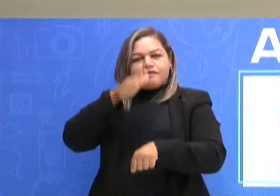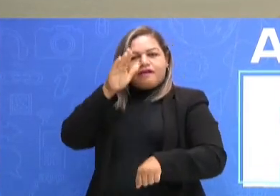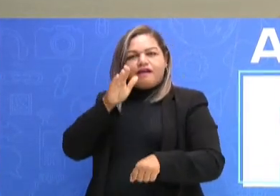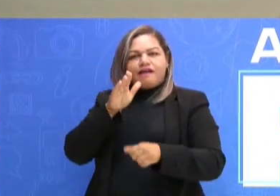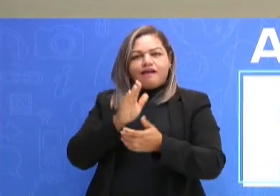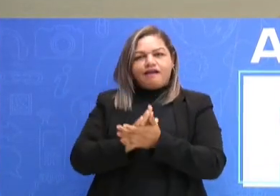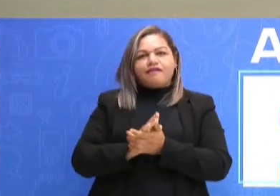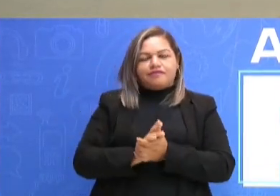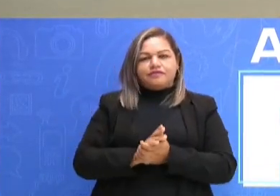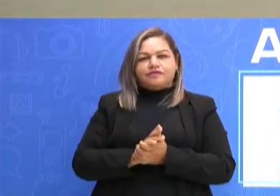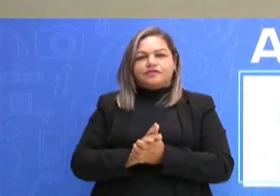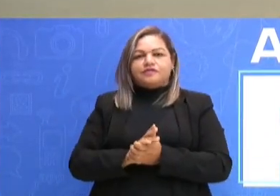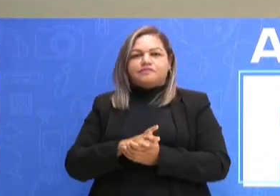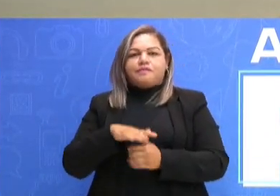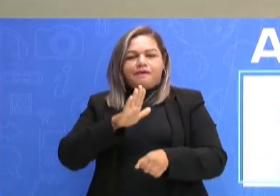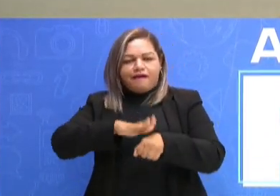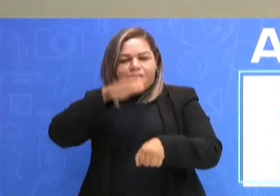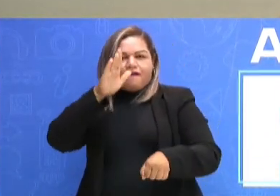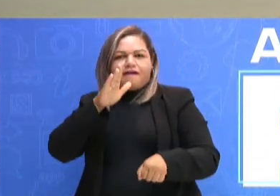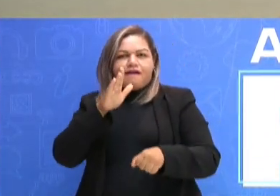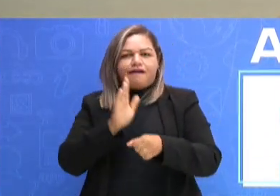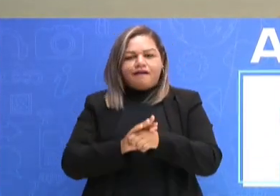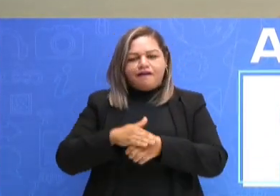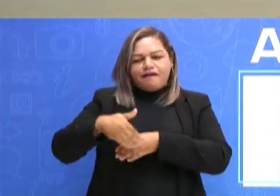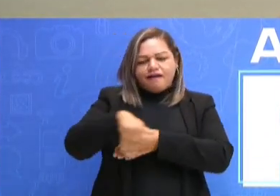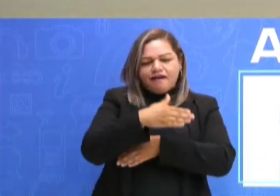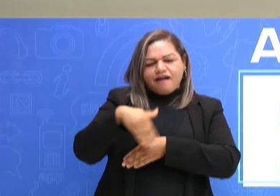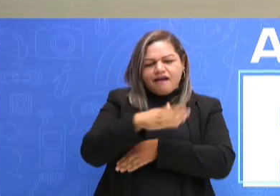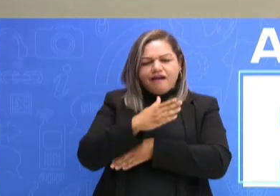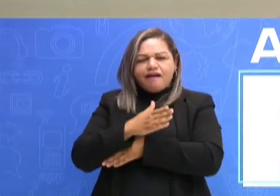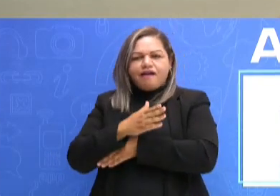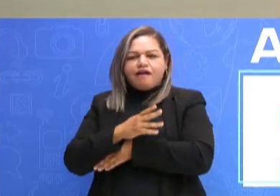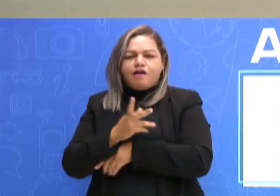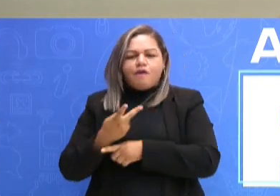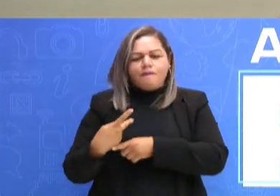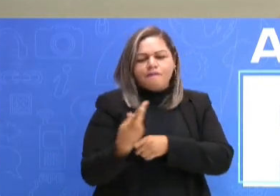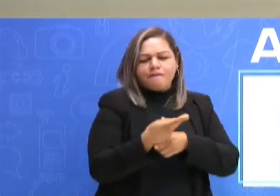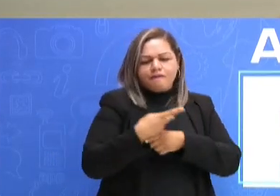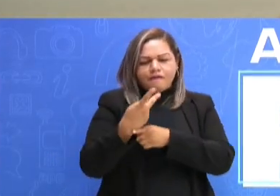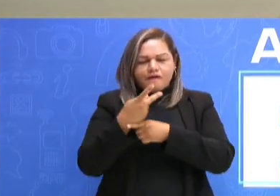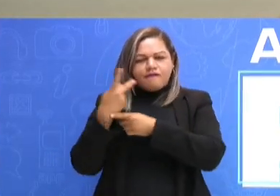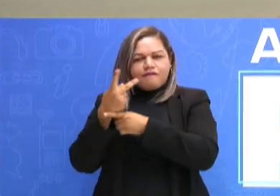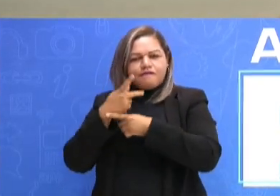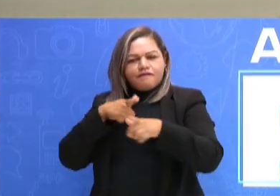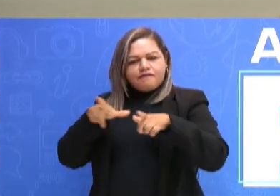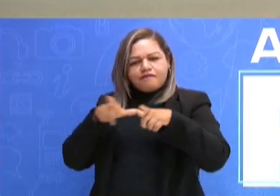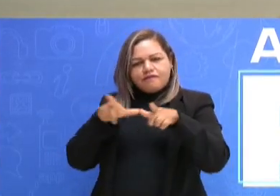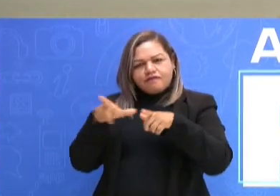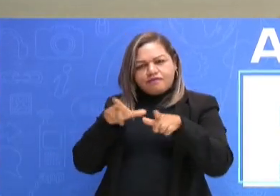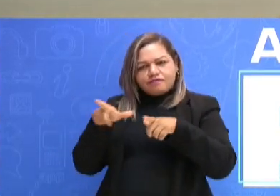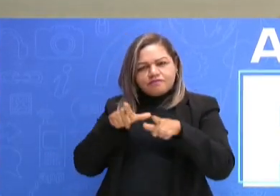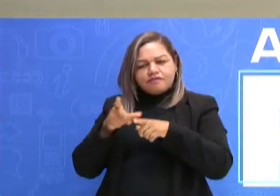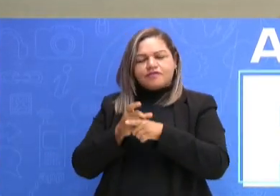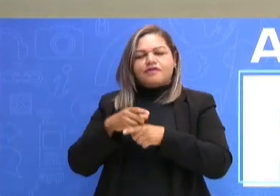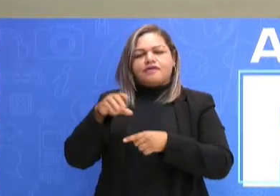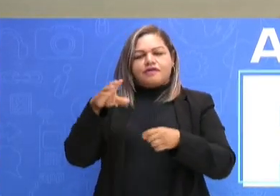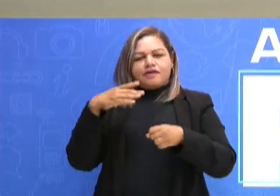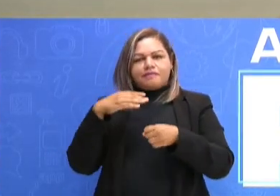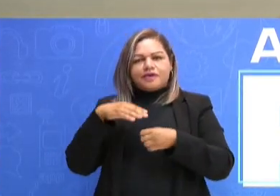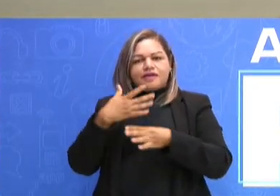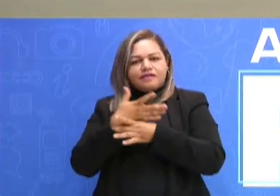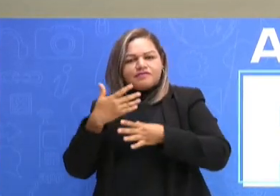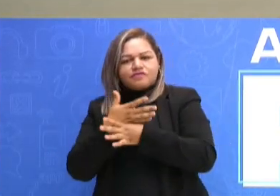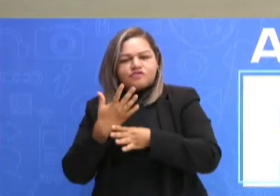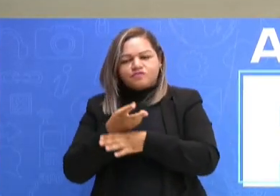mais decisivo, muito mais às ruas, buscando os caminhos para que nossa cidade possa continuar sendo